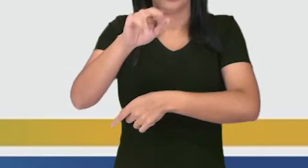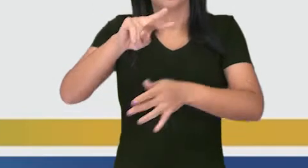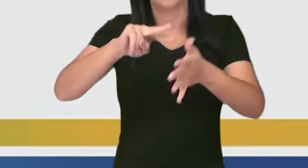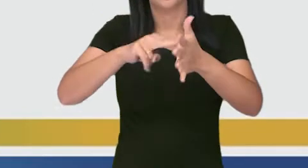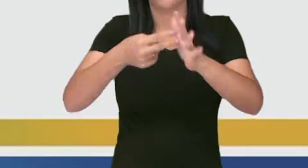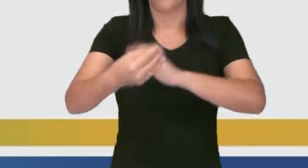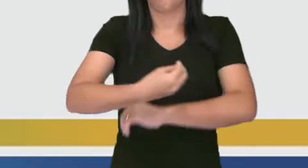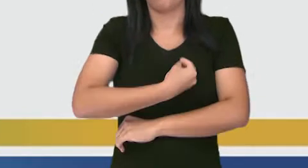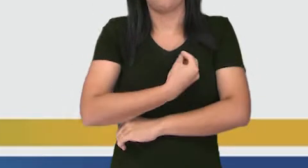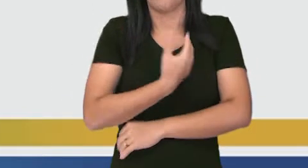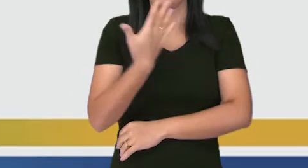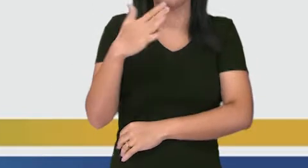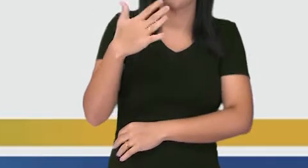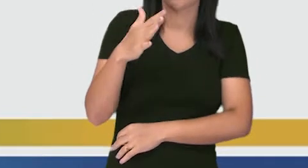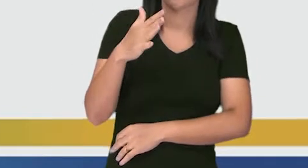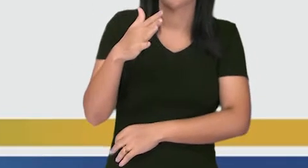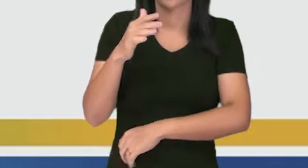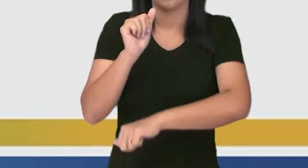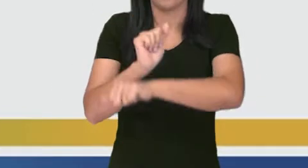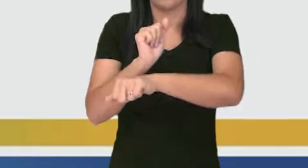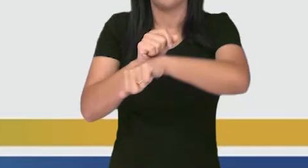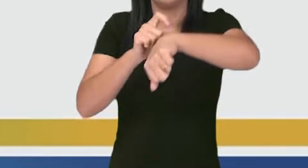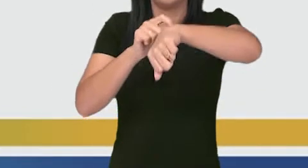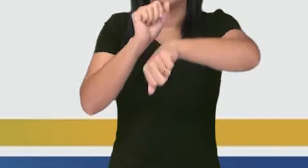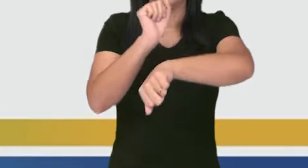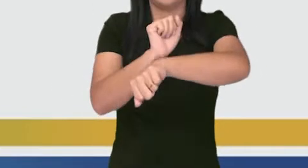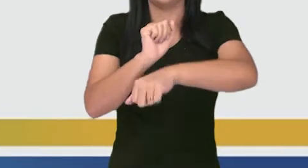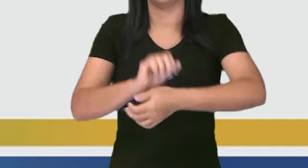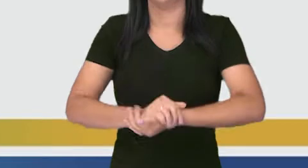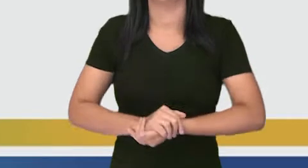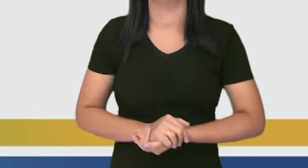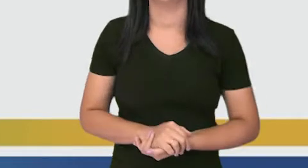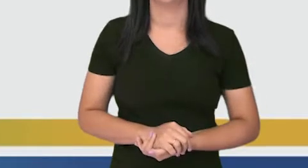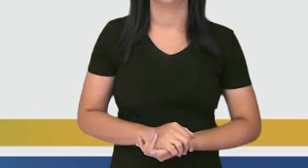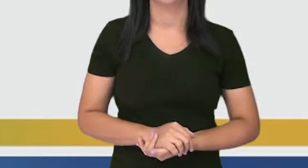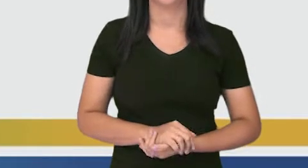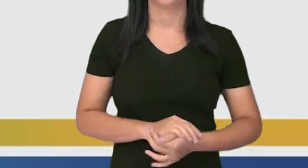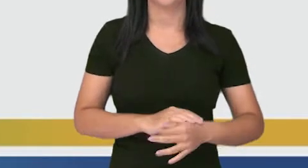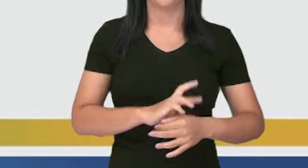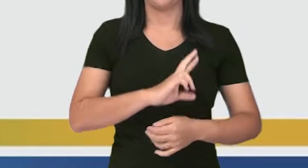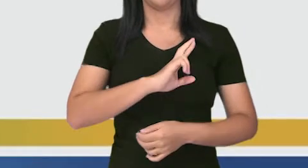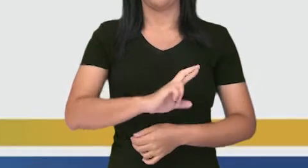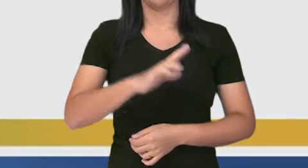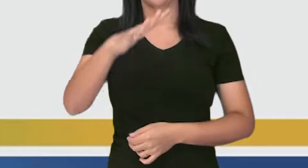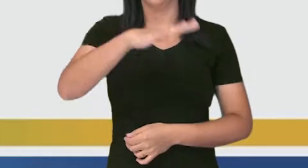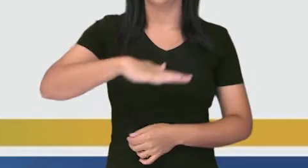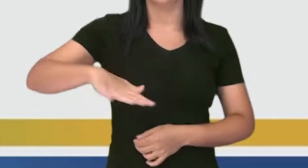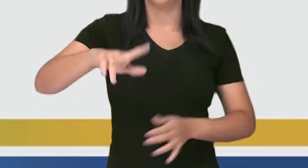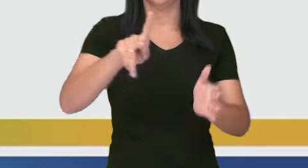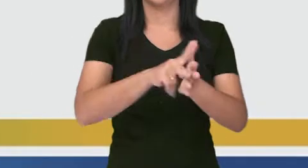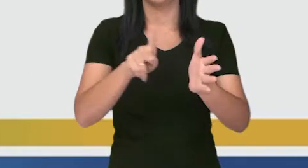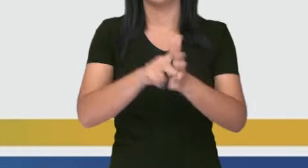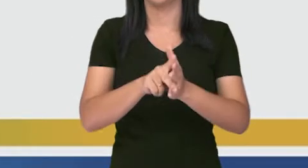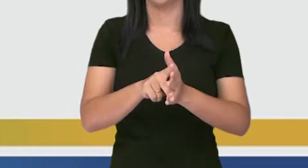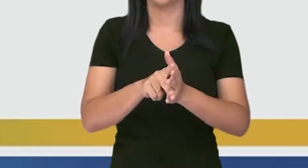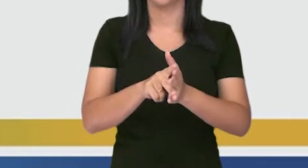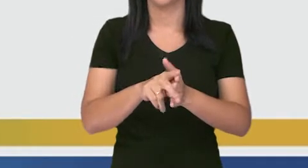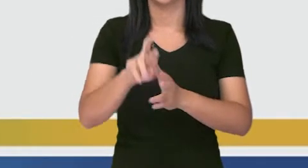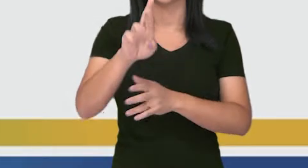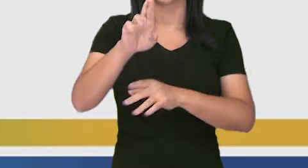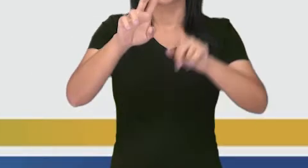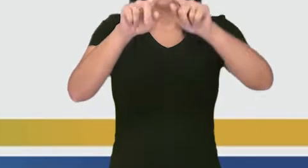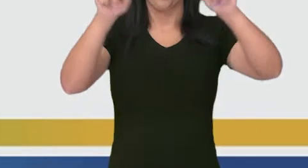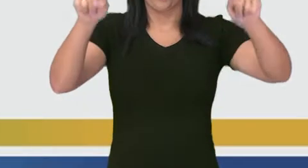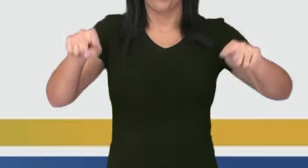relativa interna do intervalo é representada pela área de um